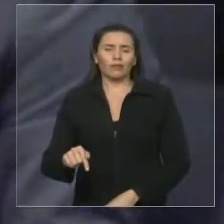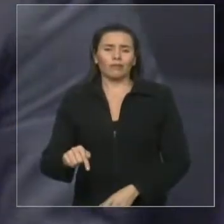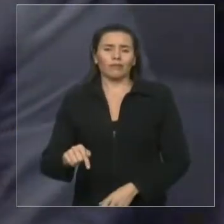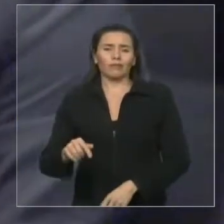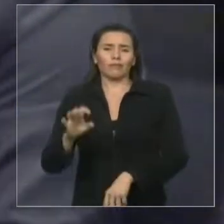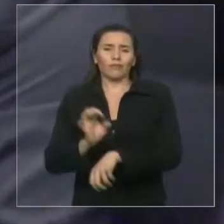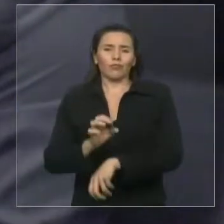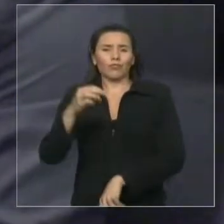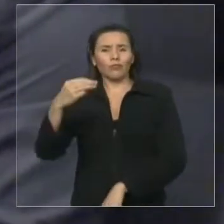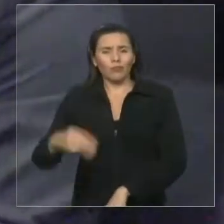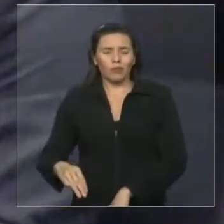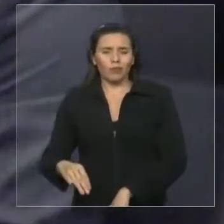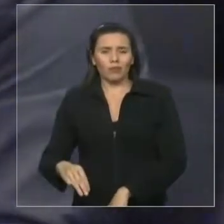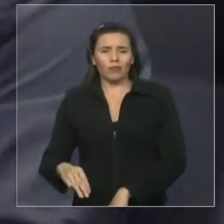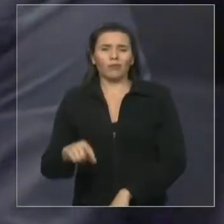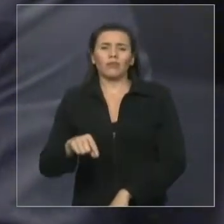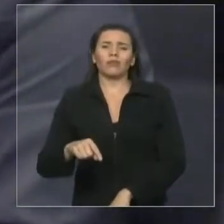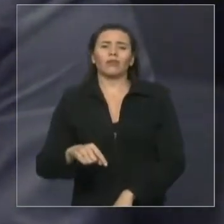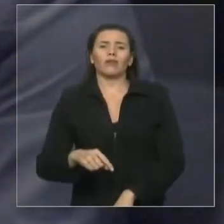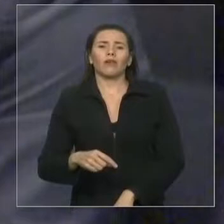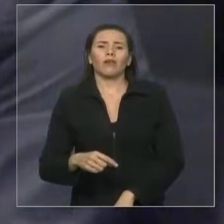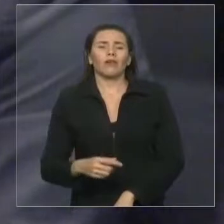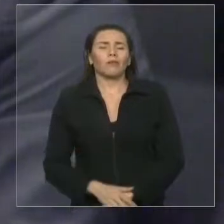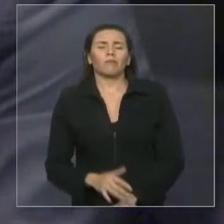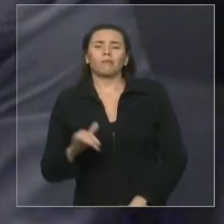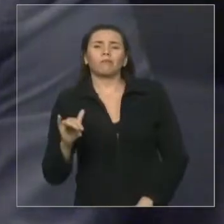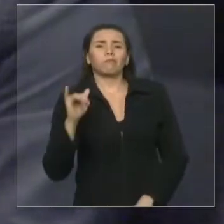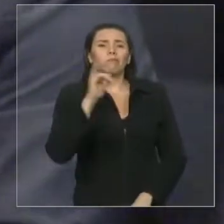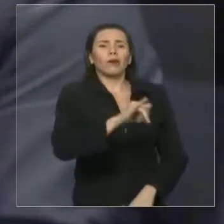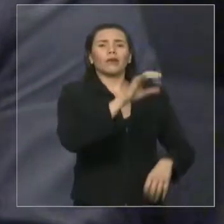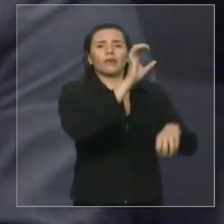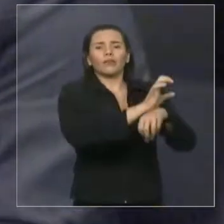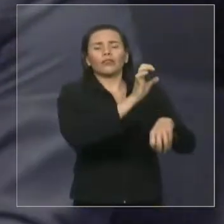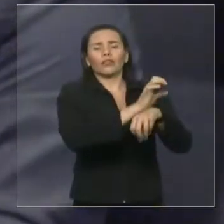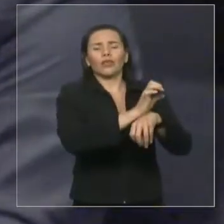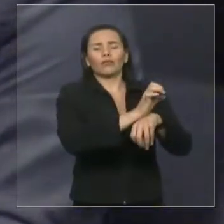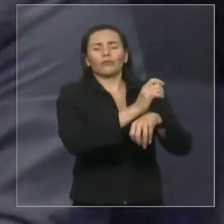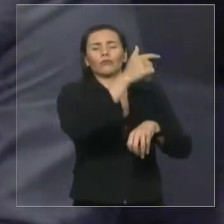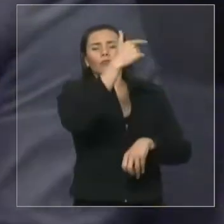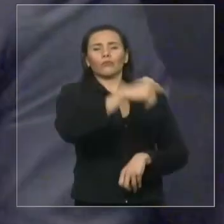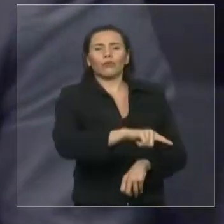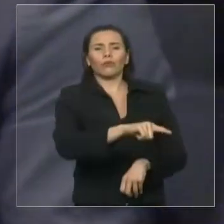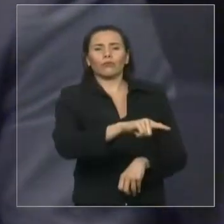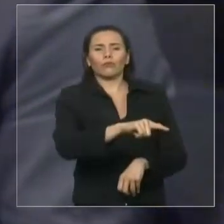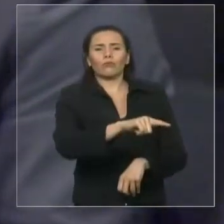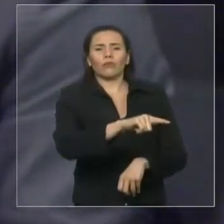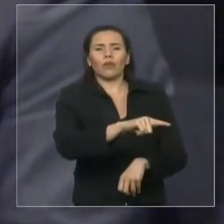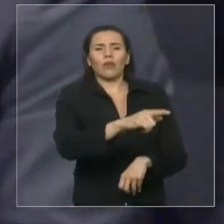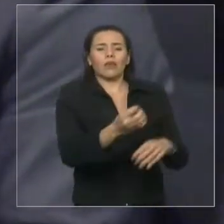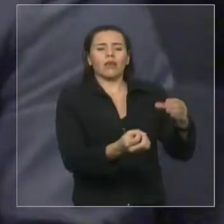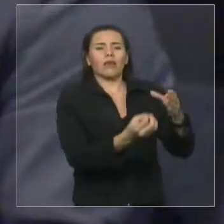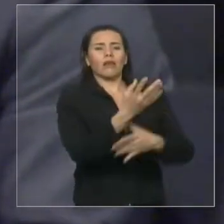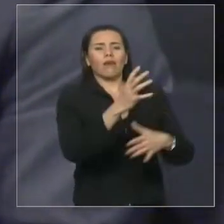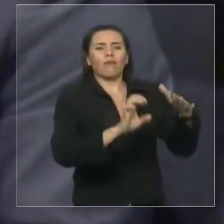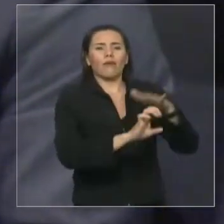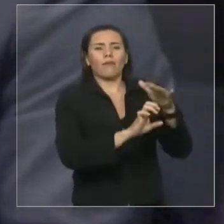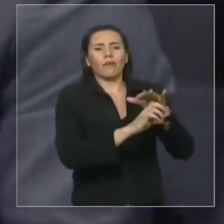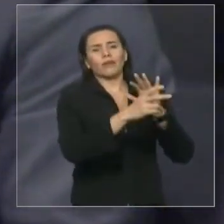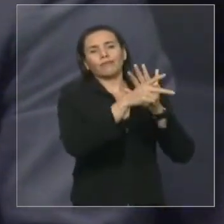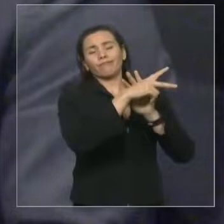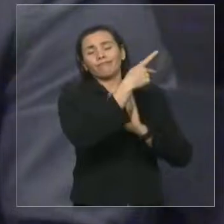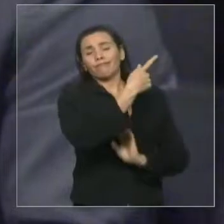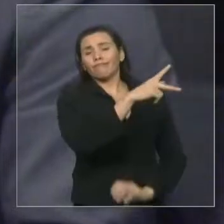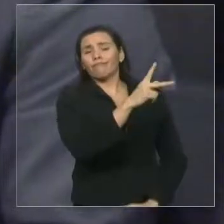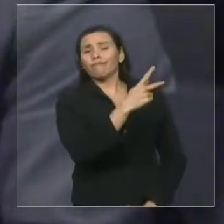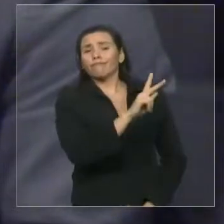já são detentores desse tipo de lei aqui. Então, quando Vossa Excelência coloca a preocupação da